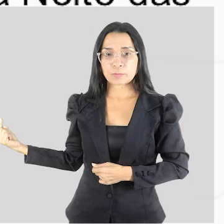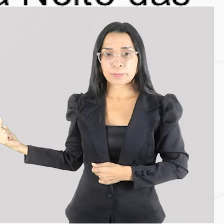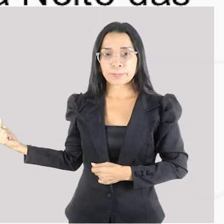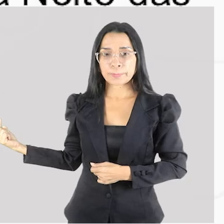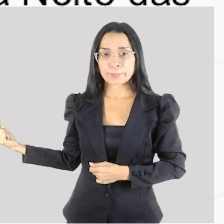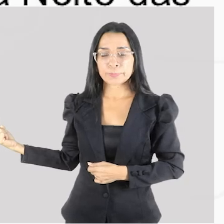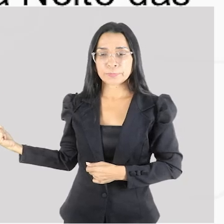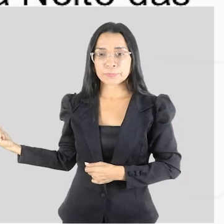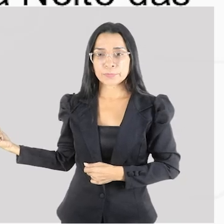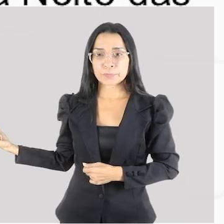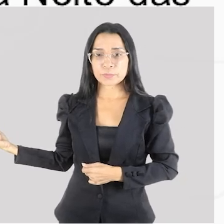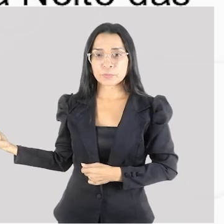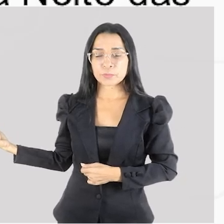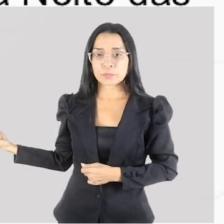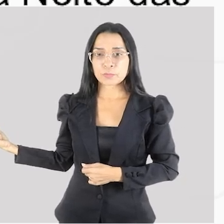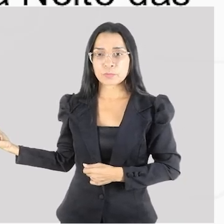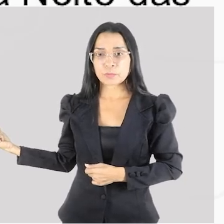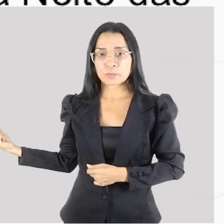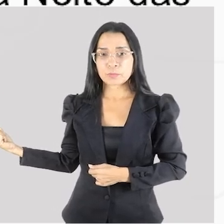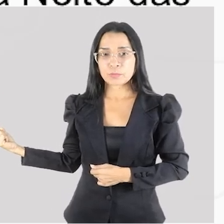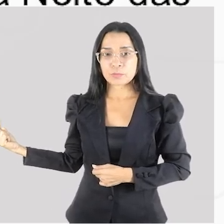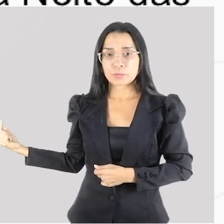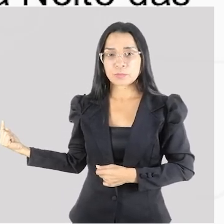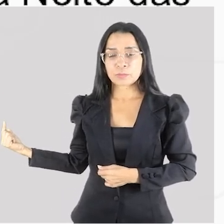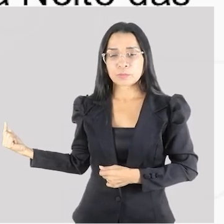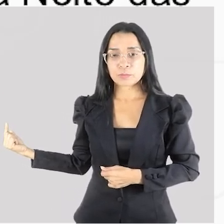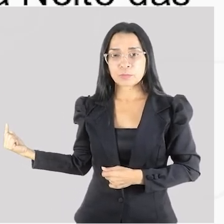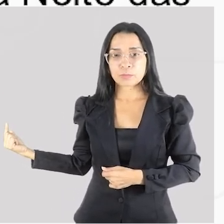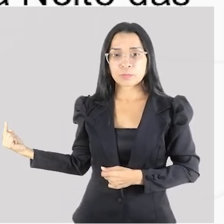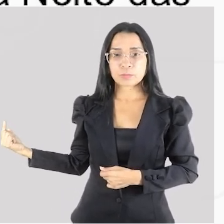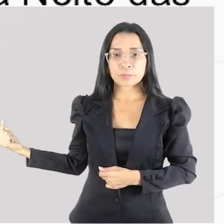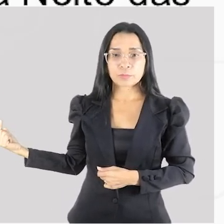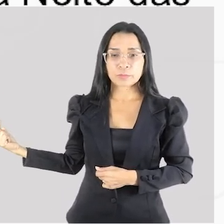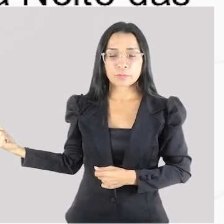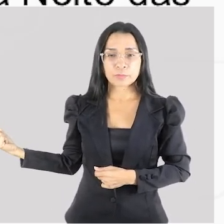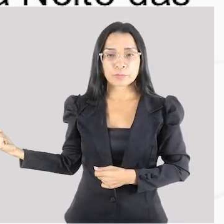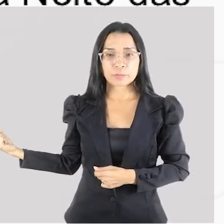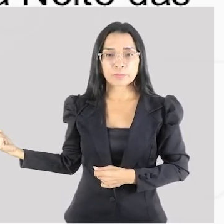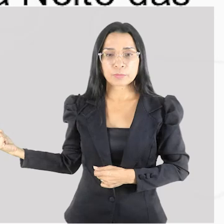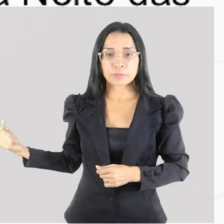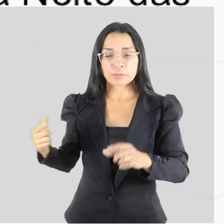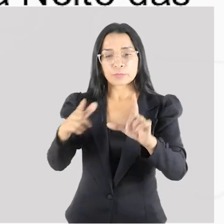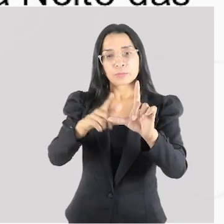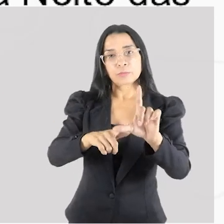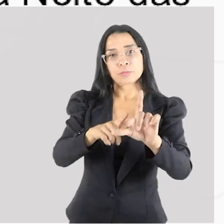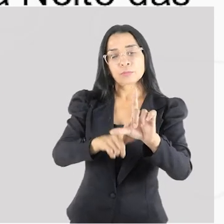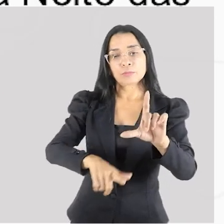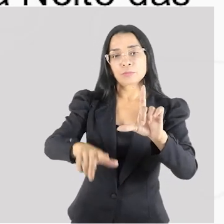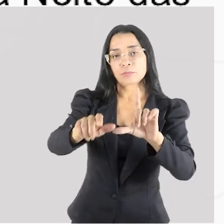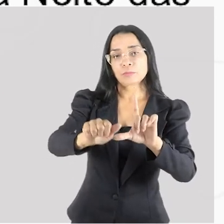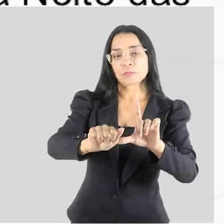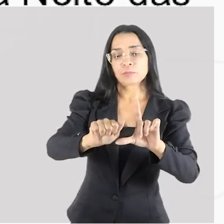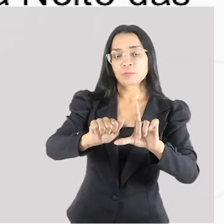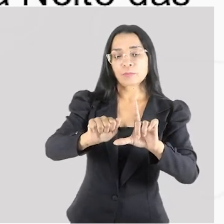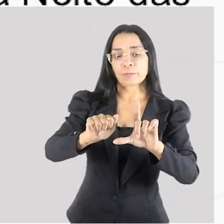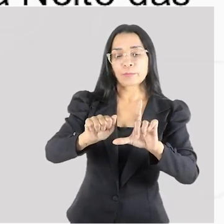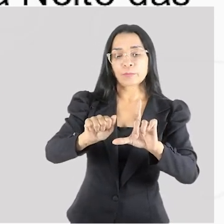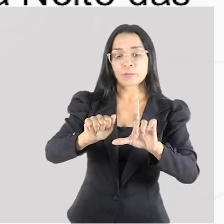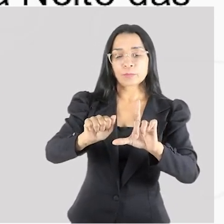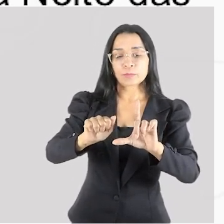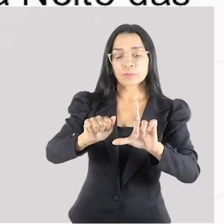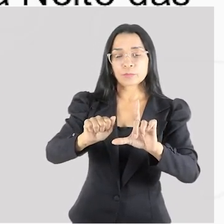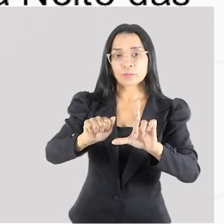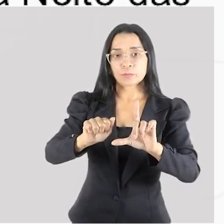período da independência do Brasil registra conflitos raciais. Como se depreende? A. Dos rumores acerca da revolta escrava